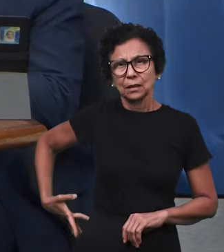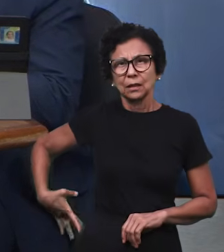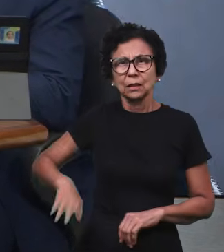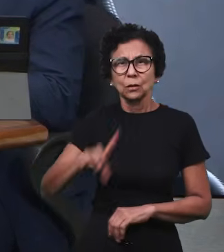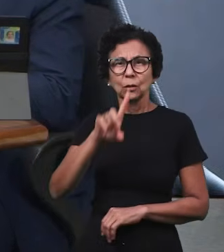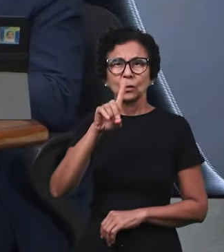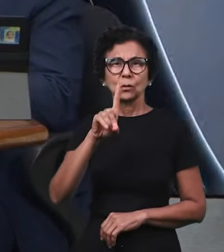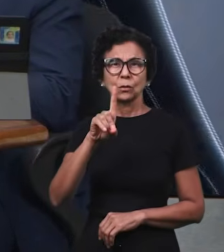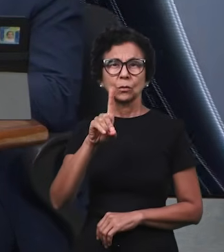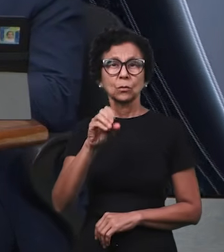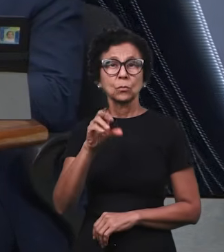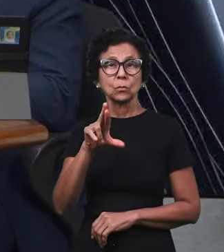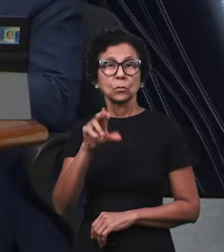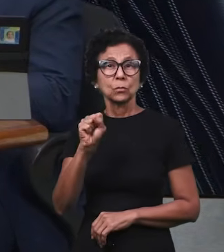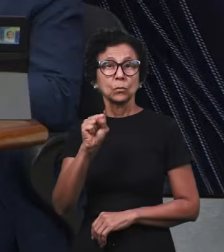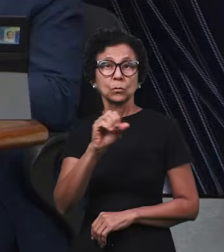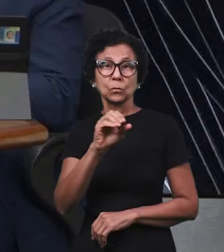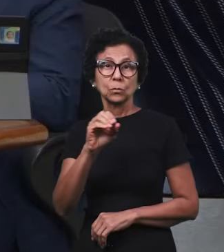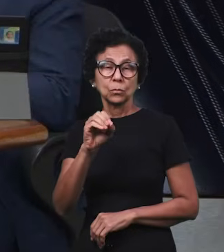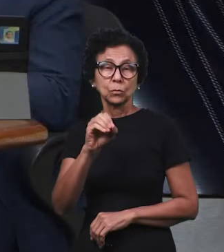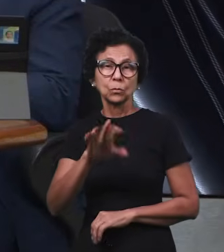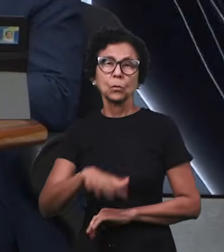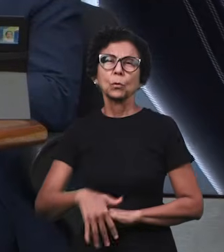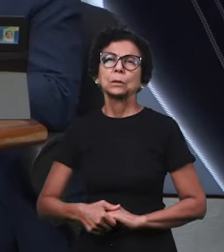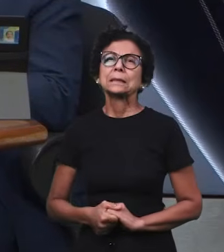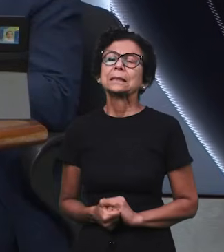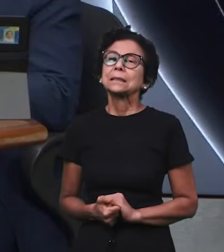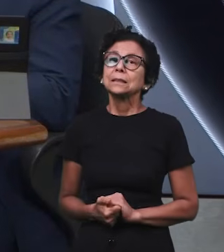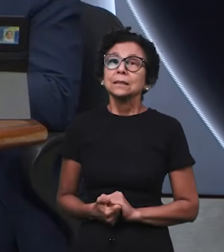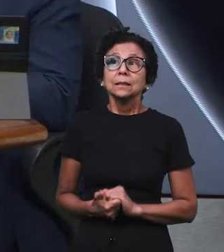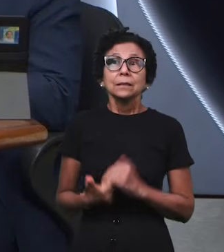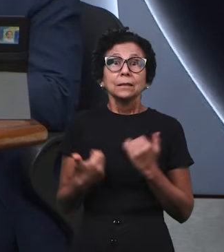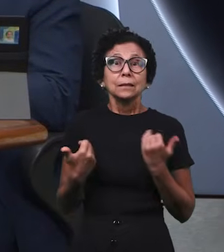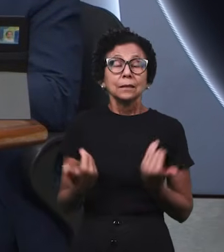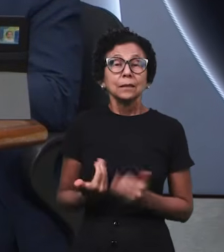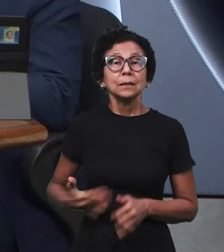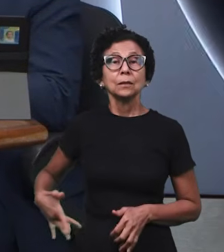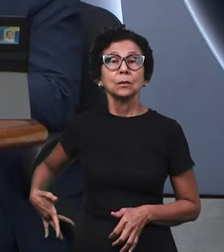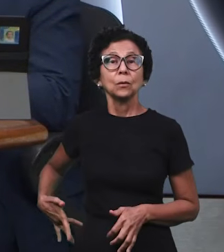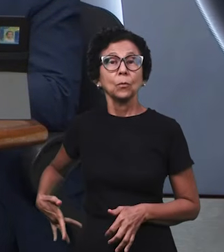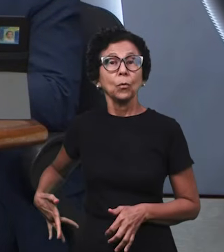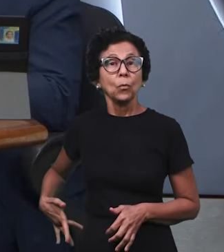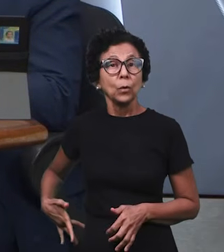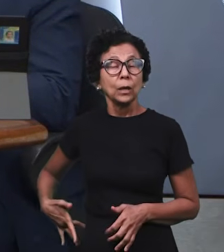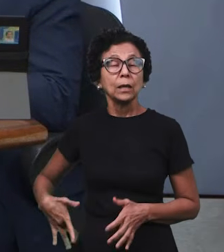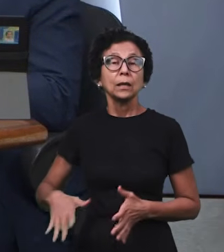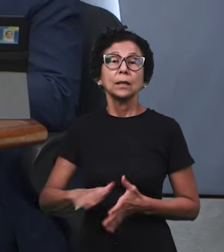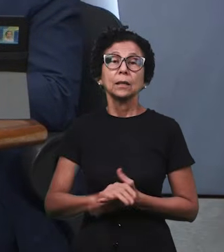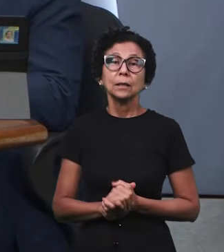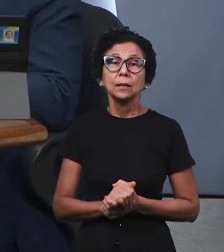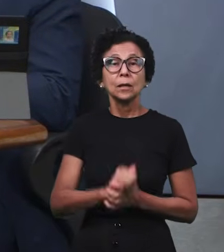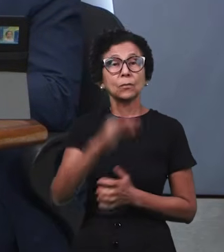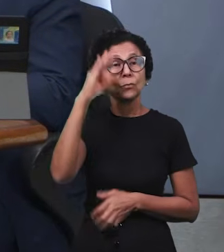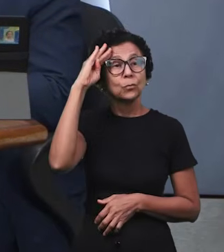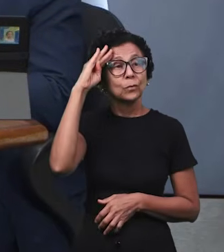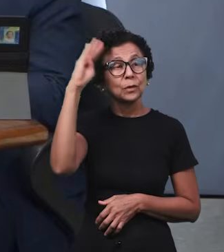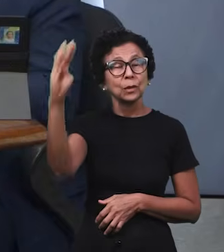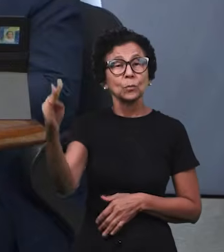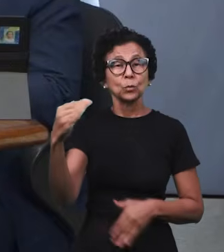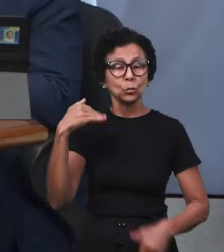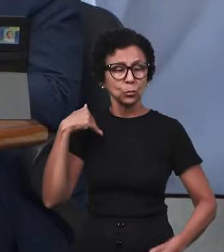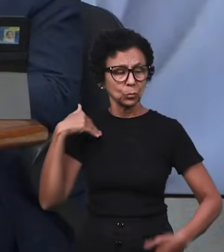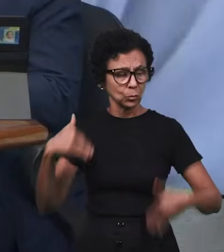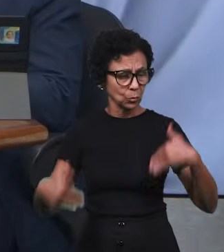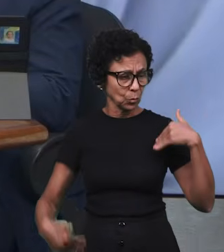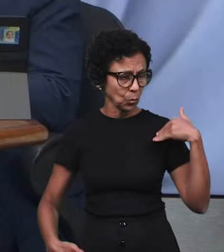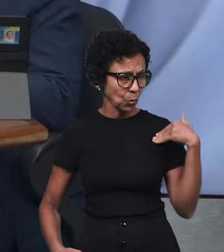do dorso, aqui na região lombar, e são órgãos fundamentais para o bom funcionamento do organismo, para o equilíbrio